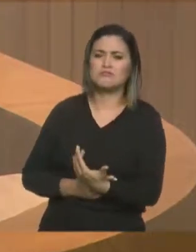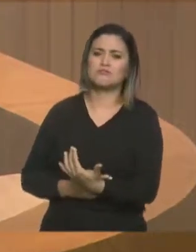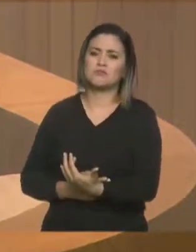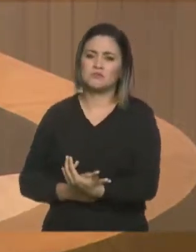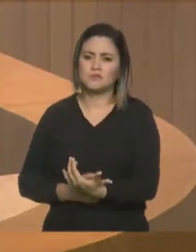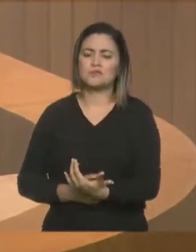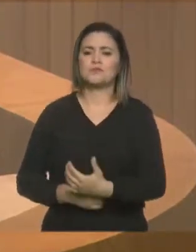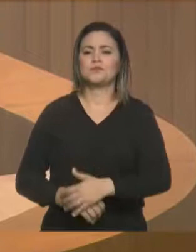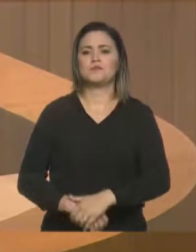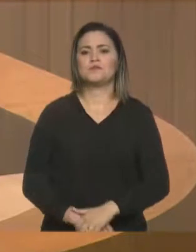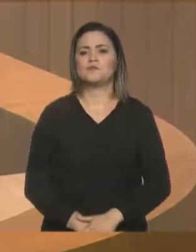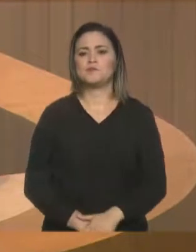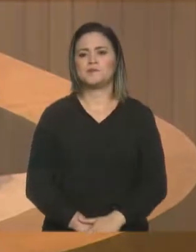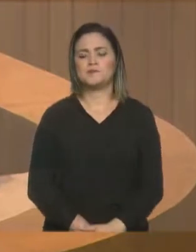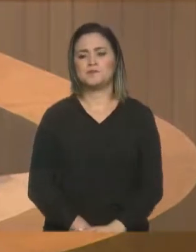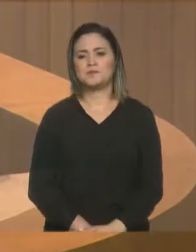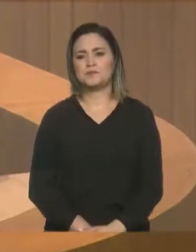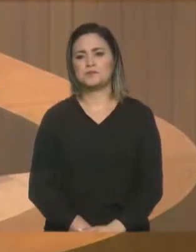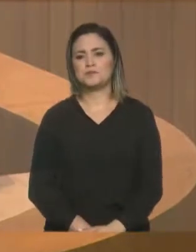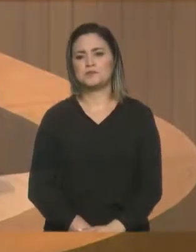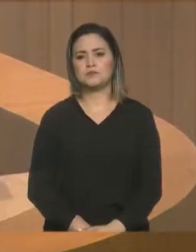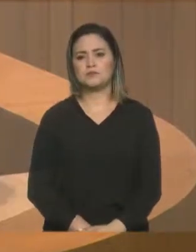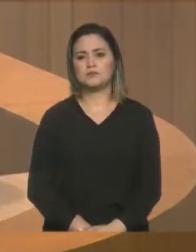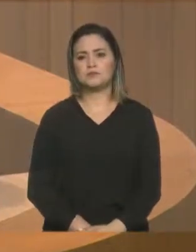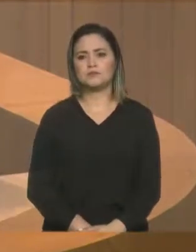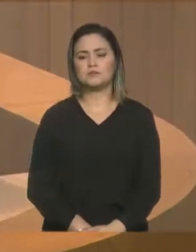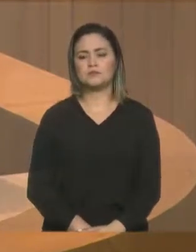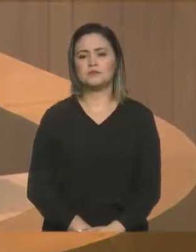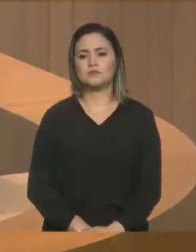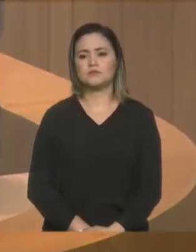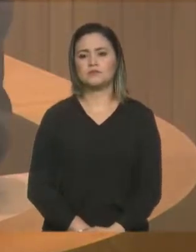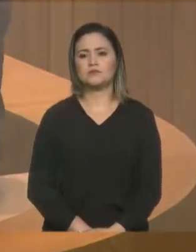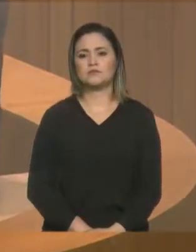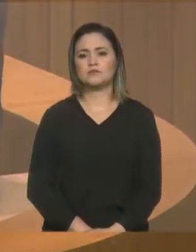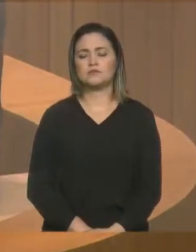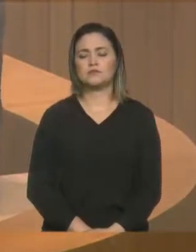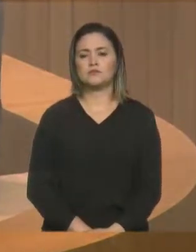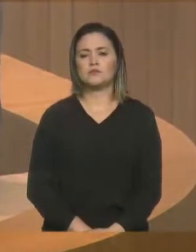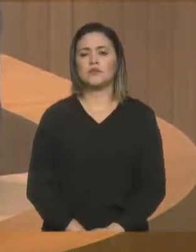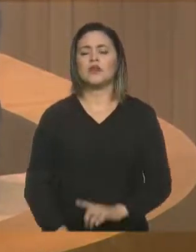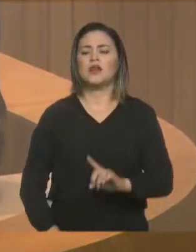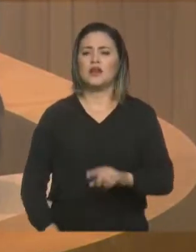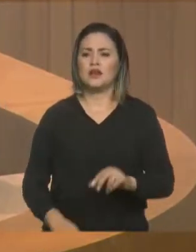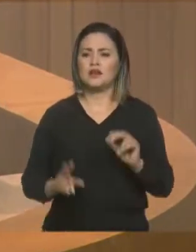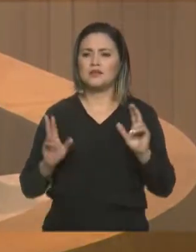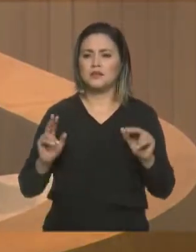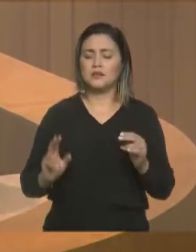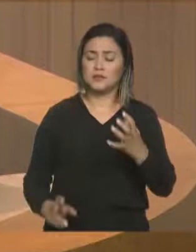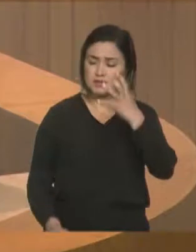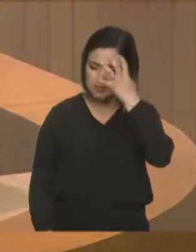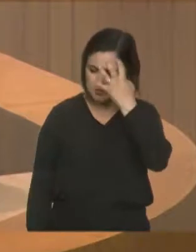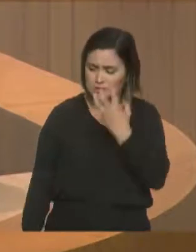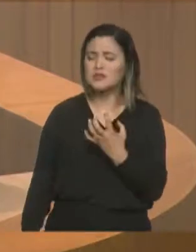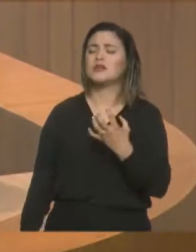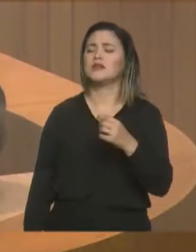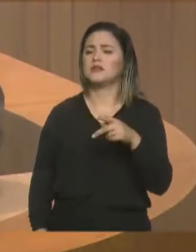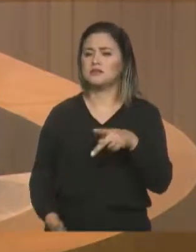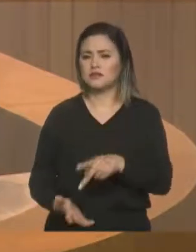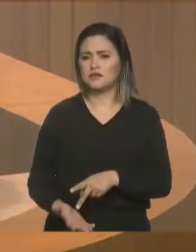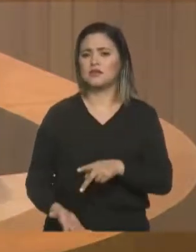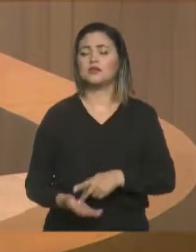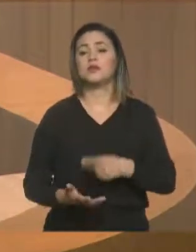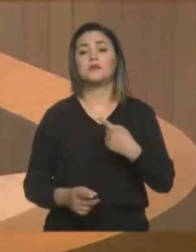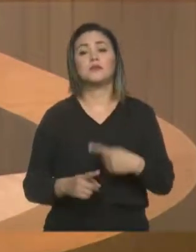marinhos e também da água doce. Então, presidente, é um assunto realmente muito sério, porque o nosso